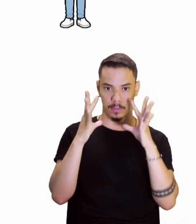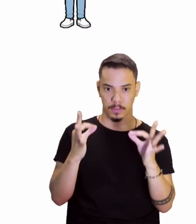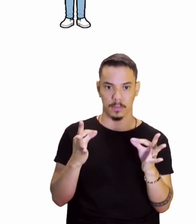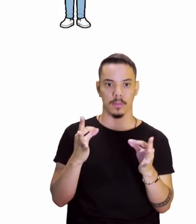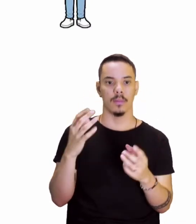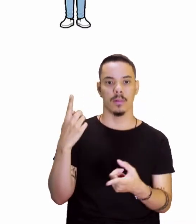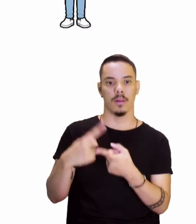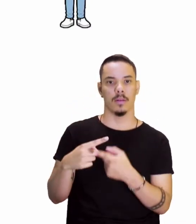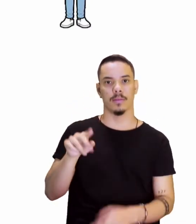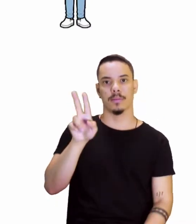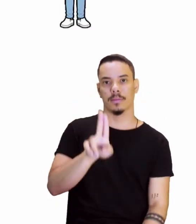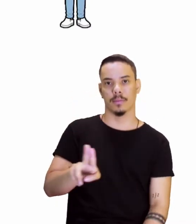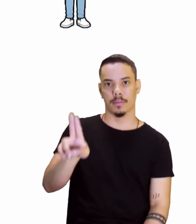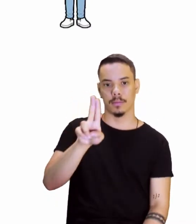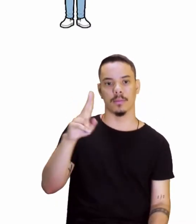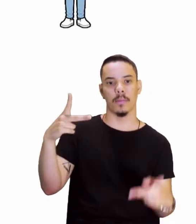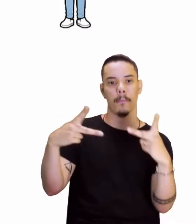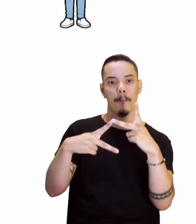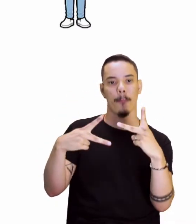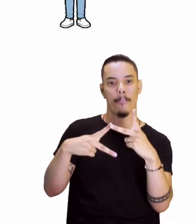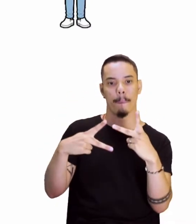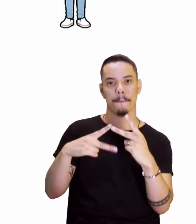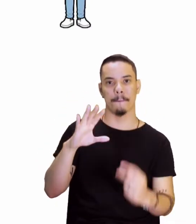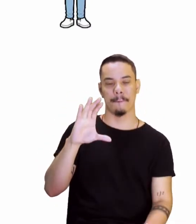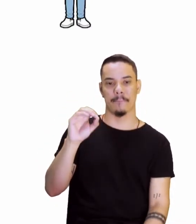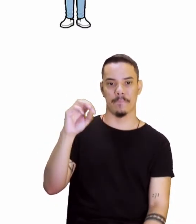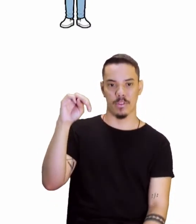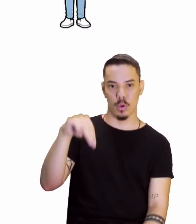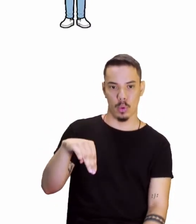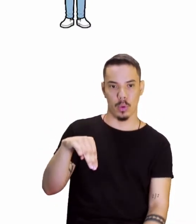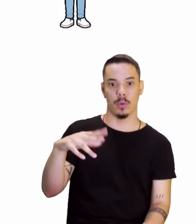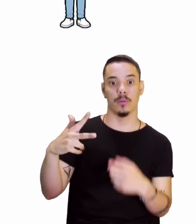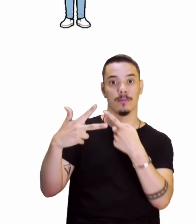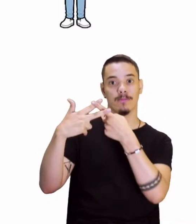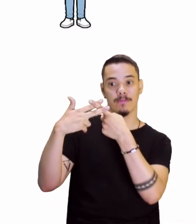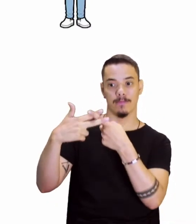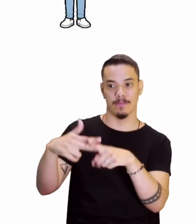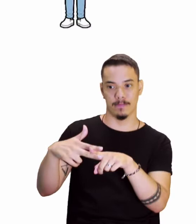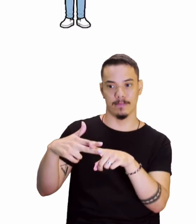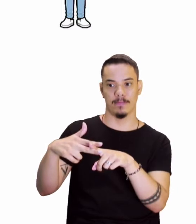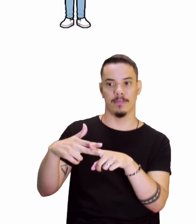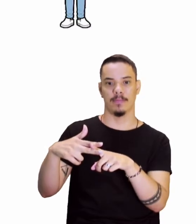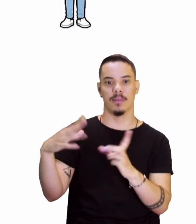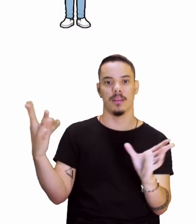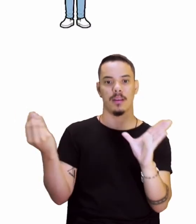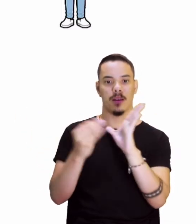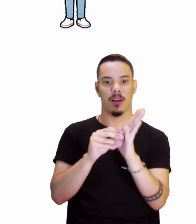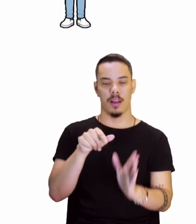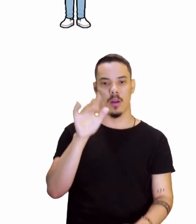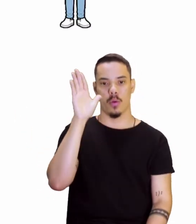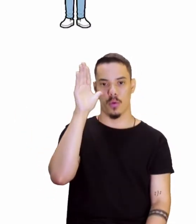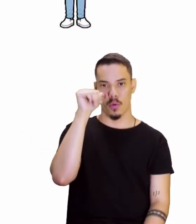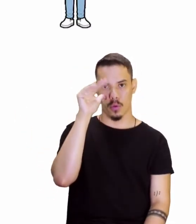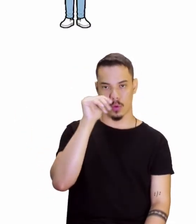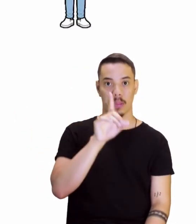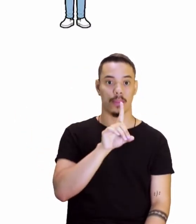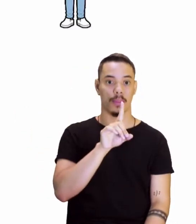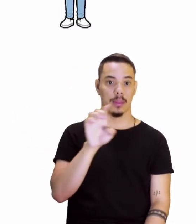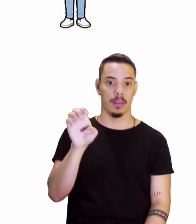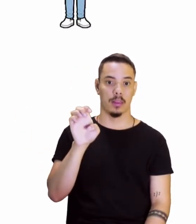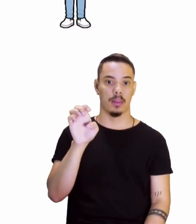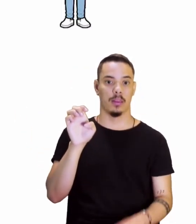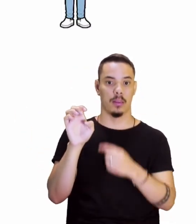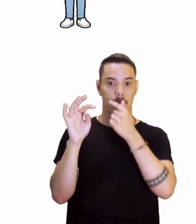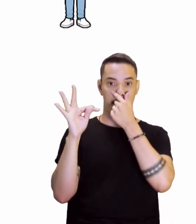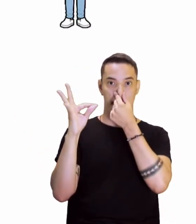Aqui tá usando a preposição com. Corrigindo, ele é curioso de